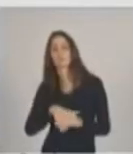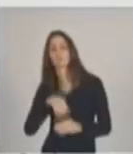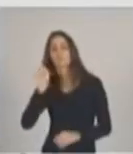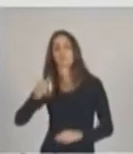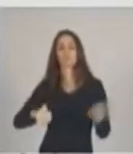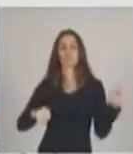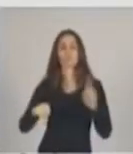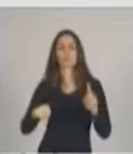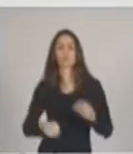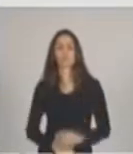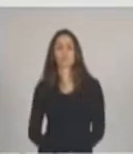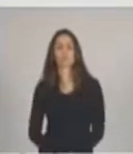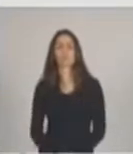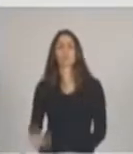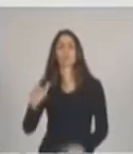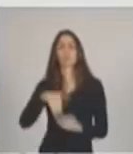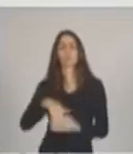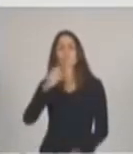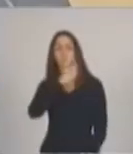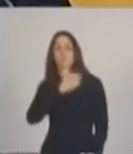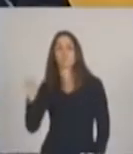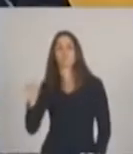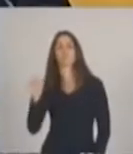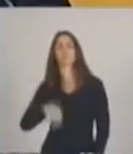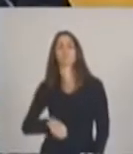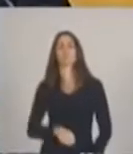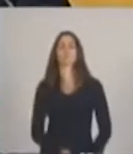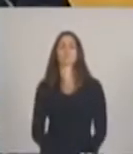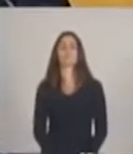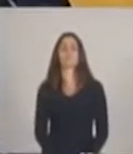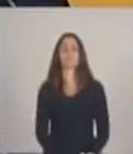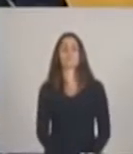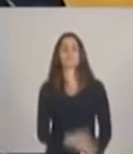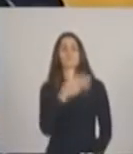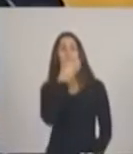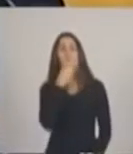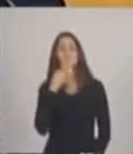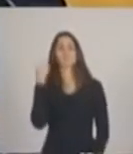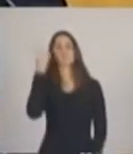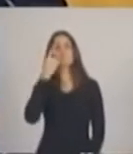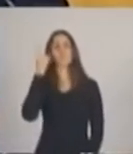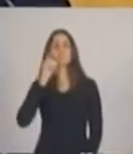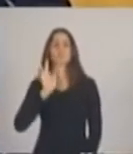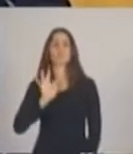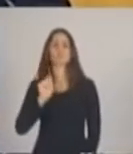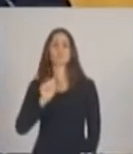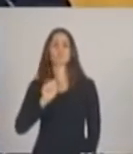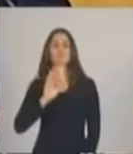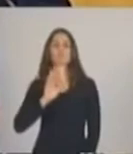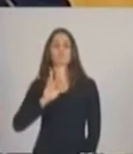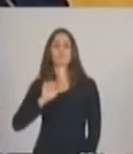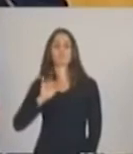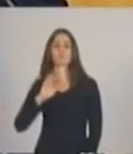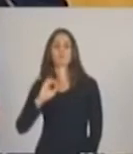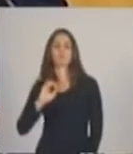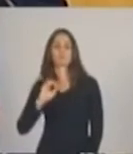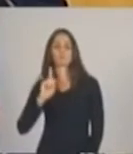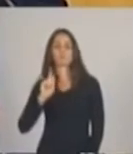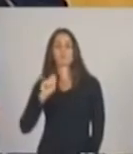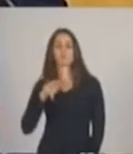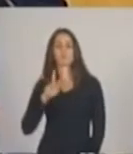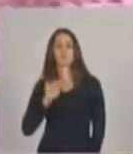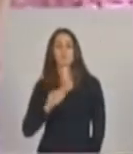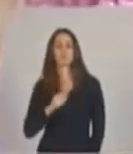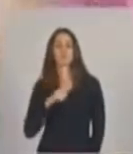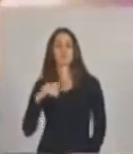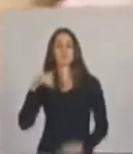Deputado Freitas. Voto sim, senhor presidente. Vota sim. Deputado voto Fabrício sim. Gandini. Sim. Deputada Irine Lopes.